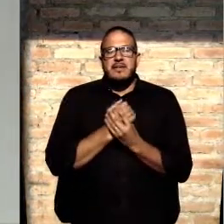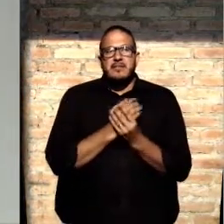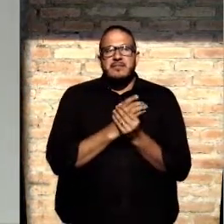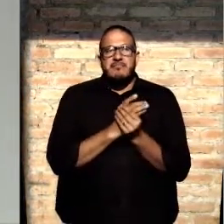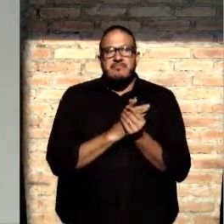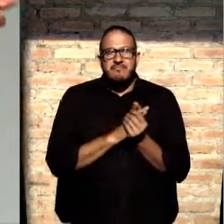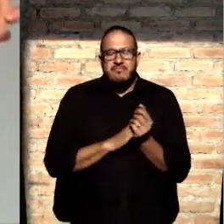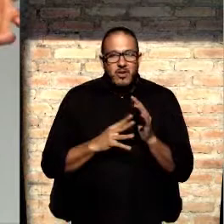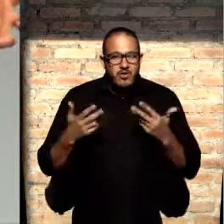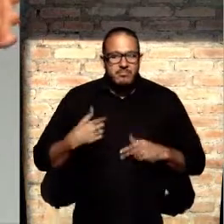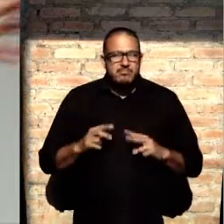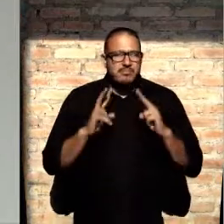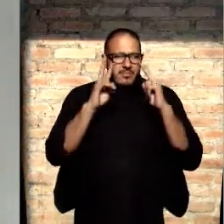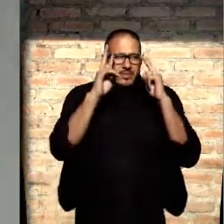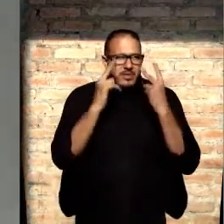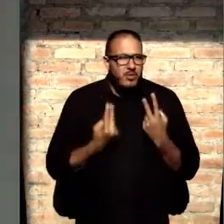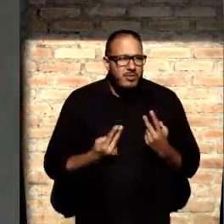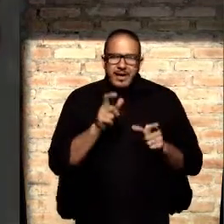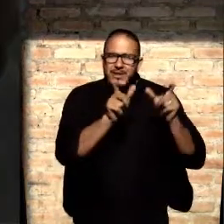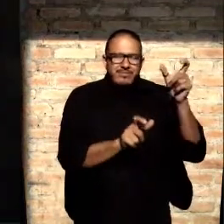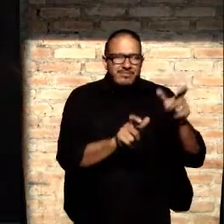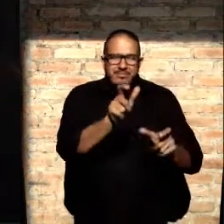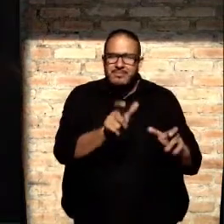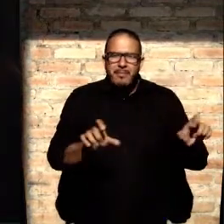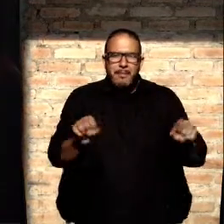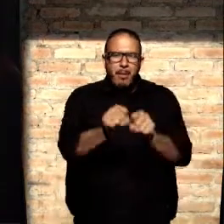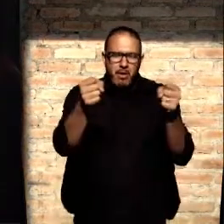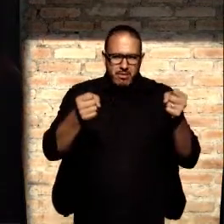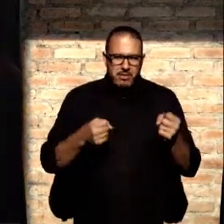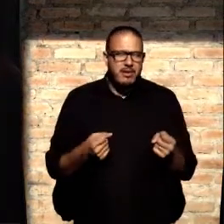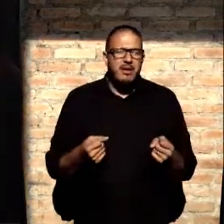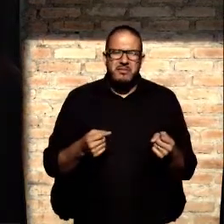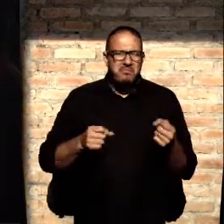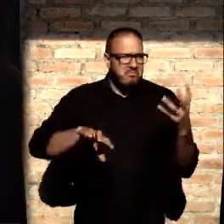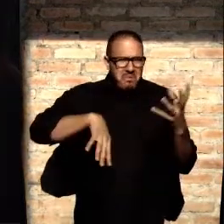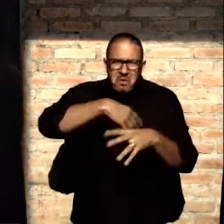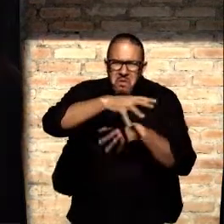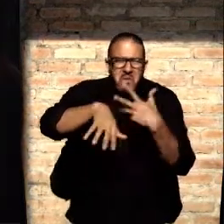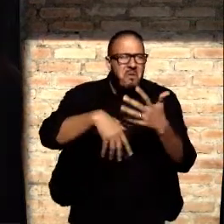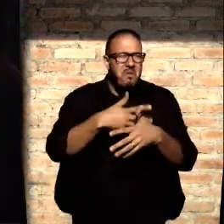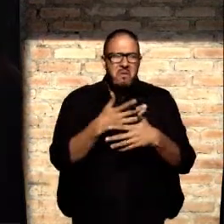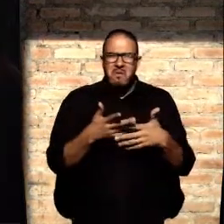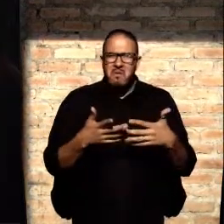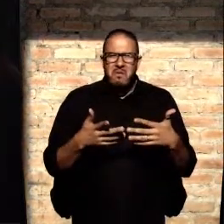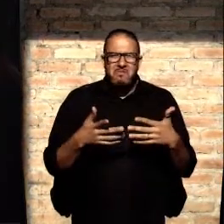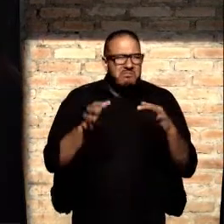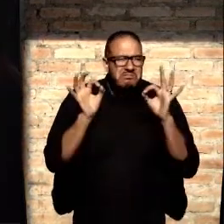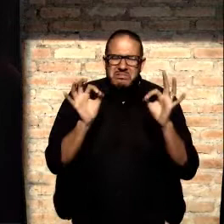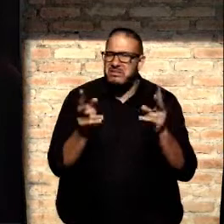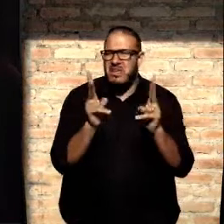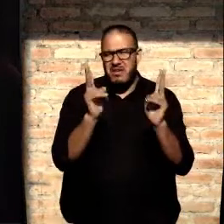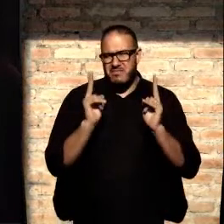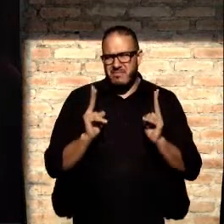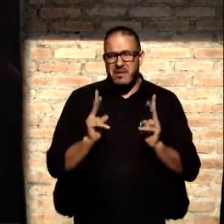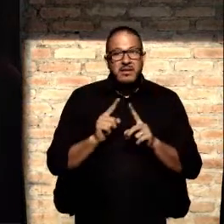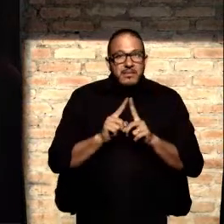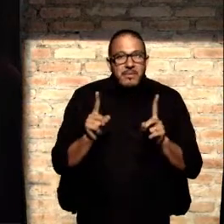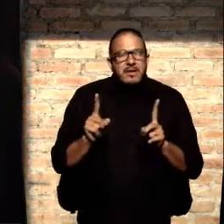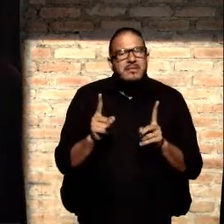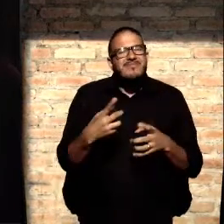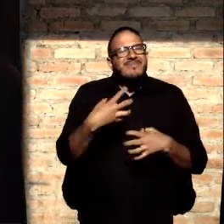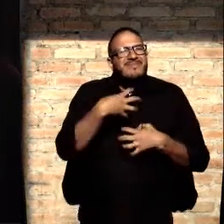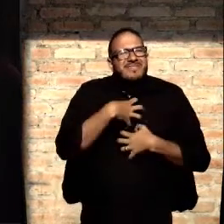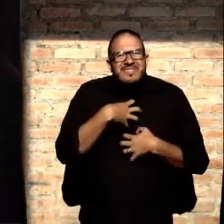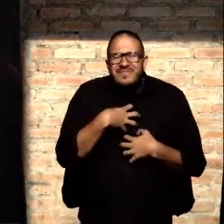desumanização a barbárie sempre aconteceu ela sempre esteve aí mas o que eu sinto é que